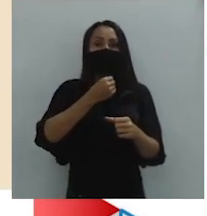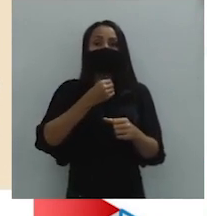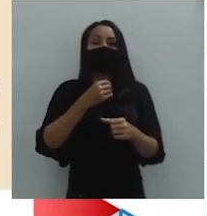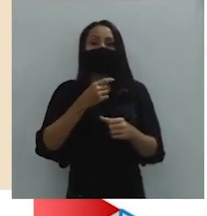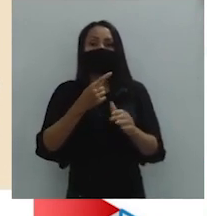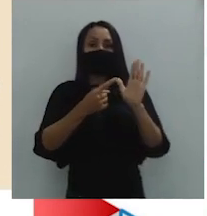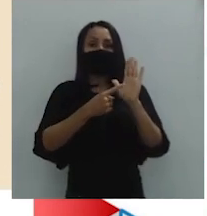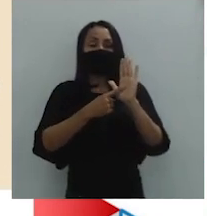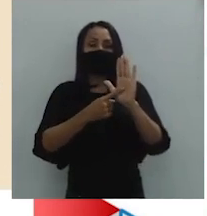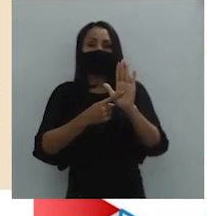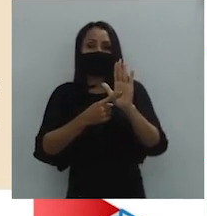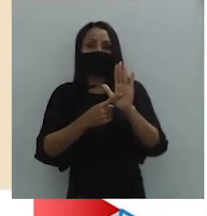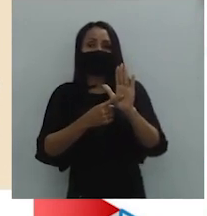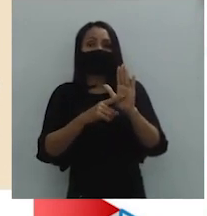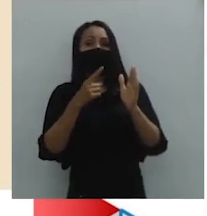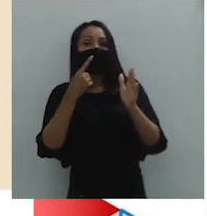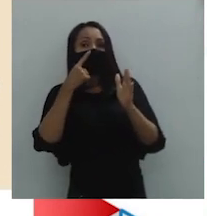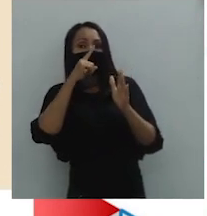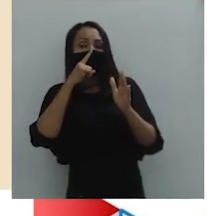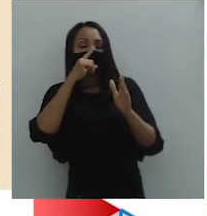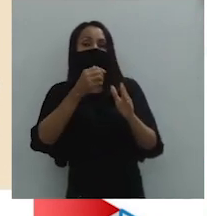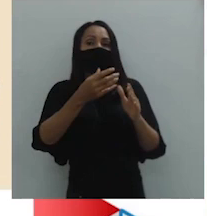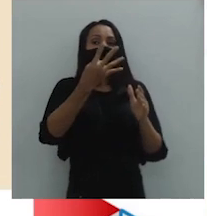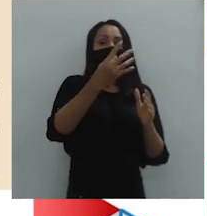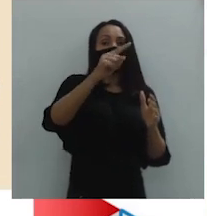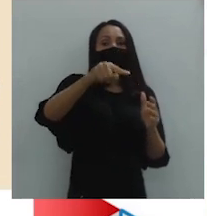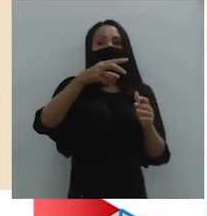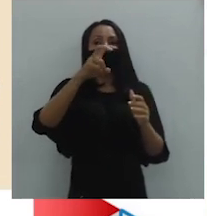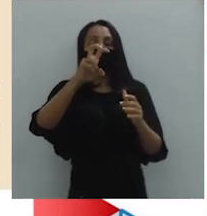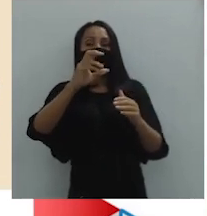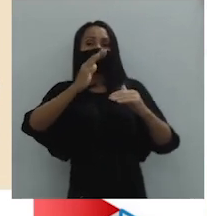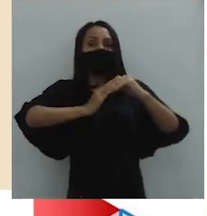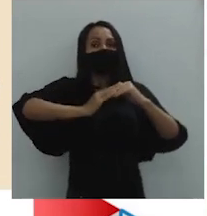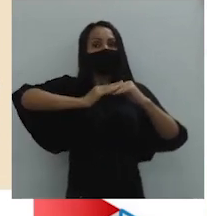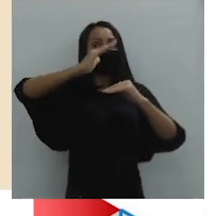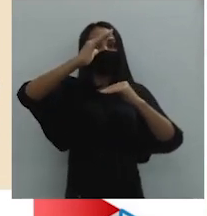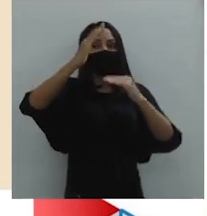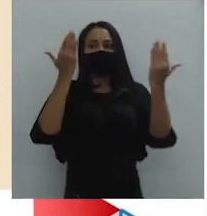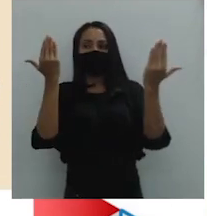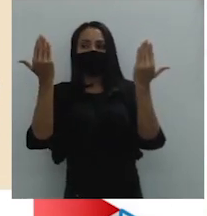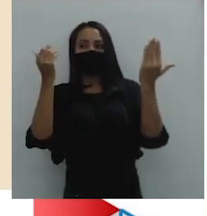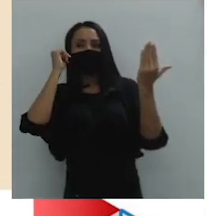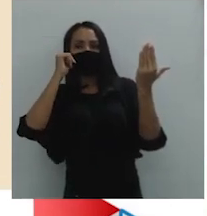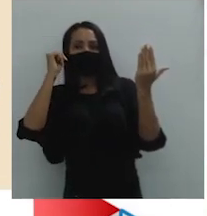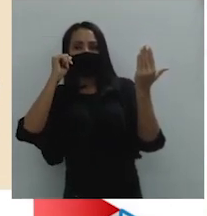4,5 maior do que a mulher. Em